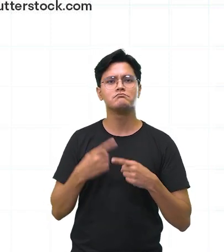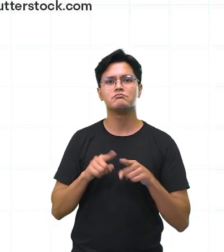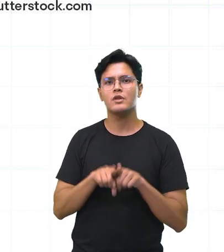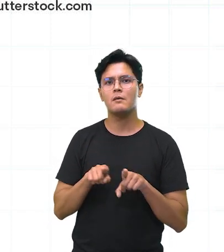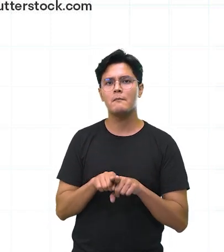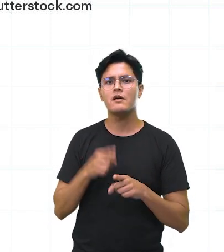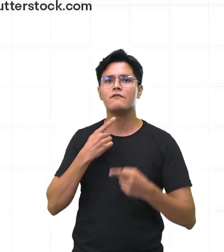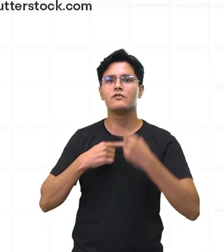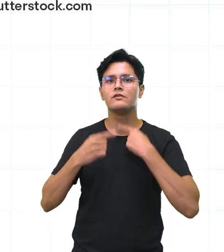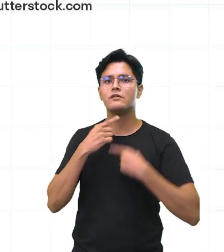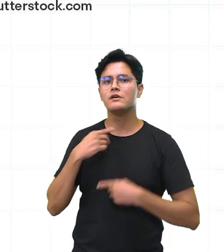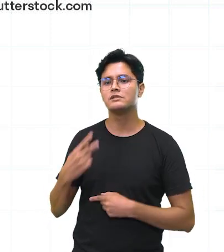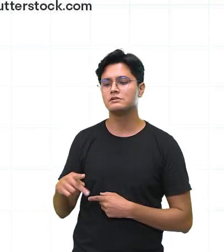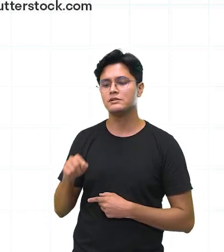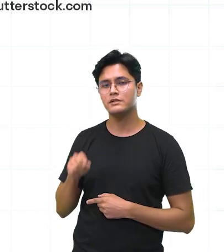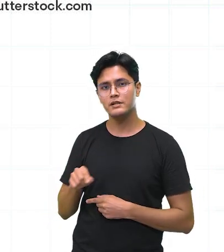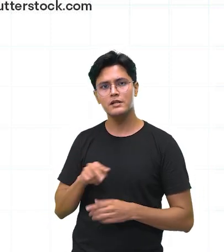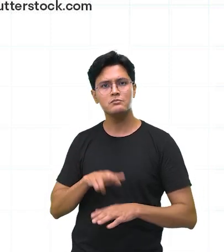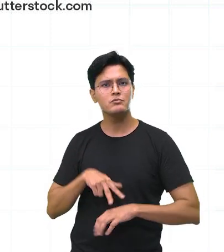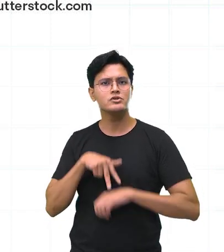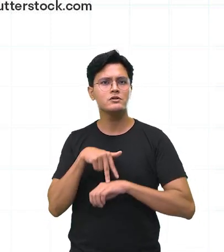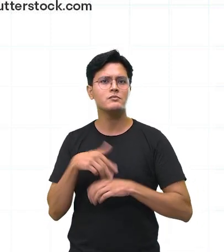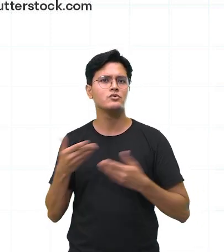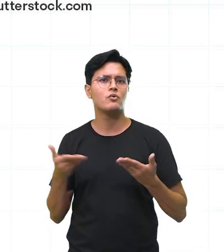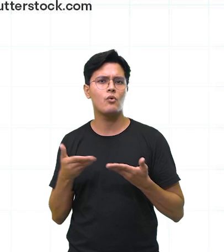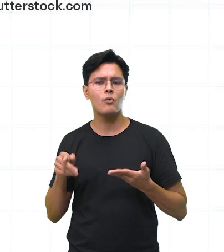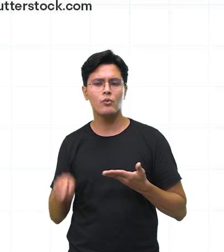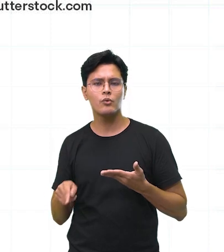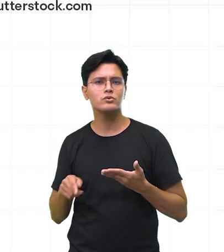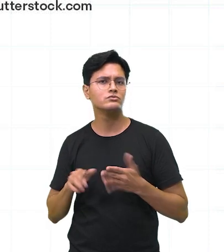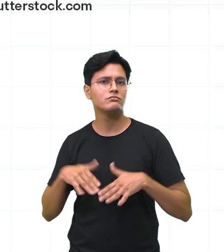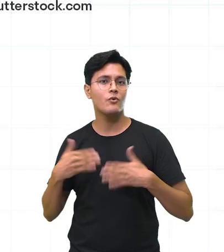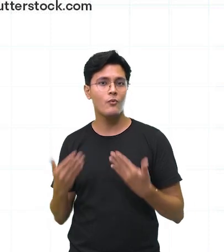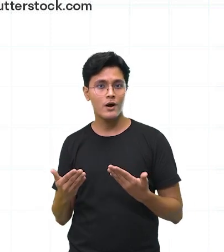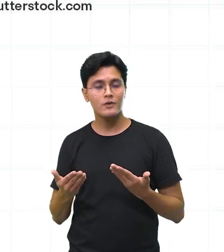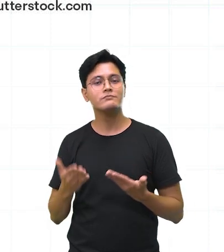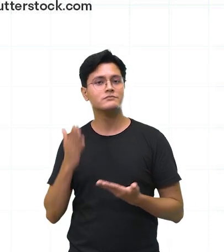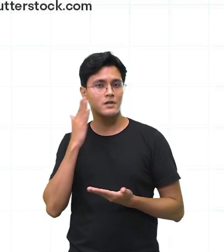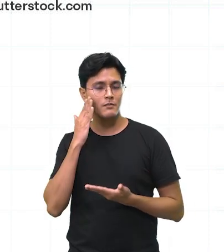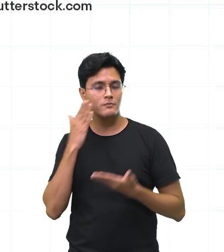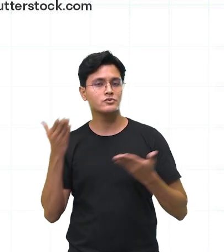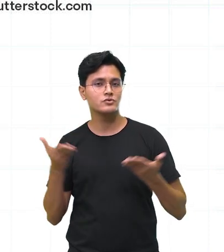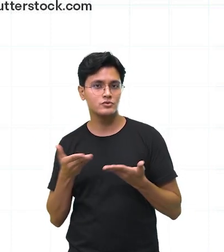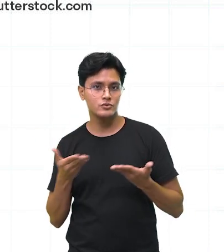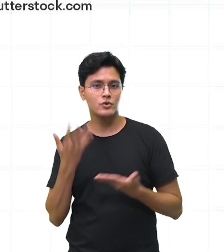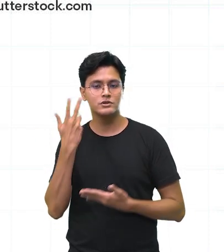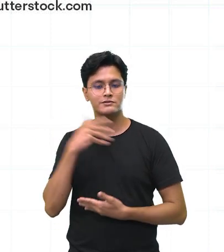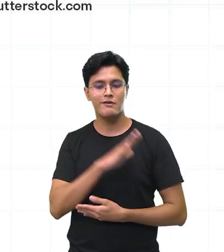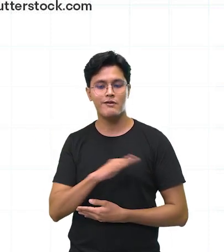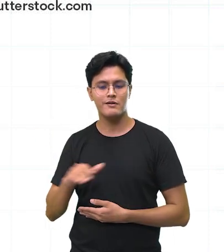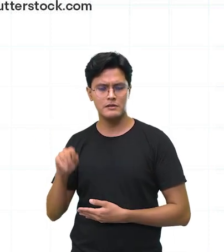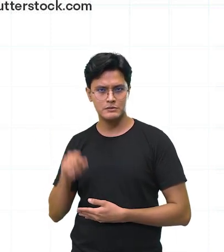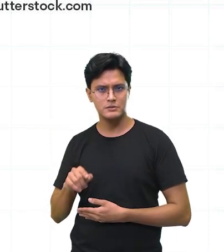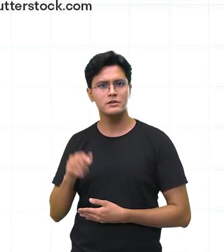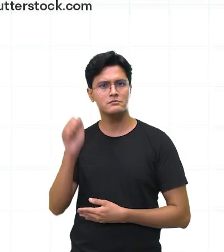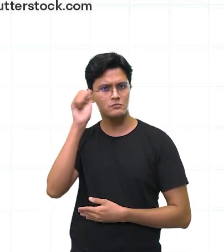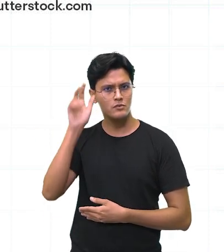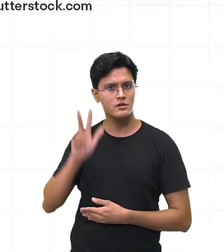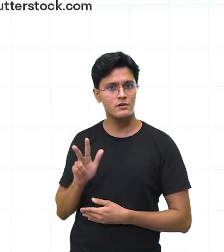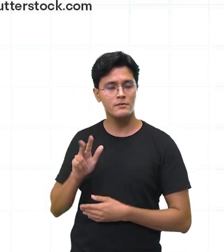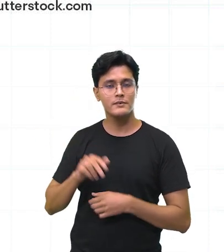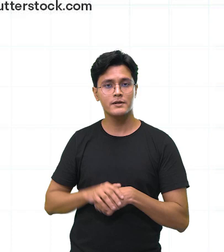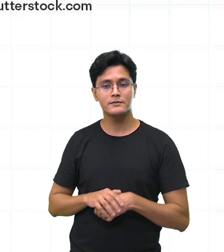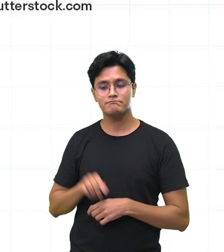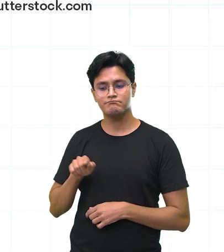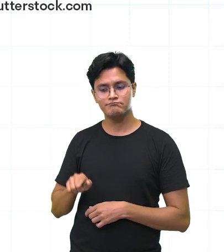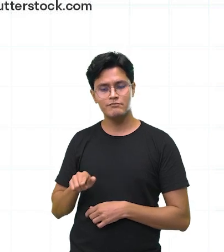né? O posicionamento, ainda mais hoje, as nossas crianças são tão espertas, né? Então, olha, eu sou pequeno, me dizem e